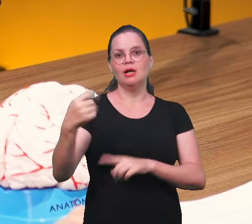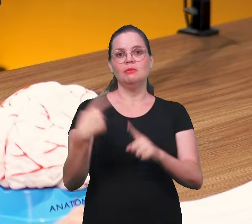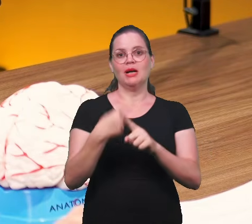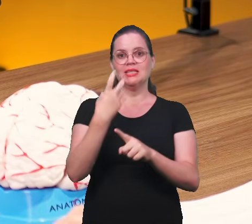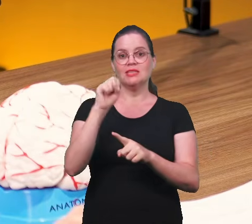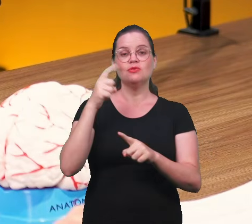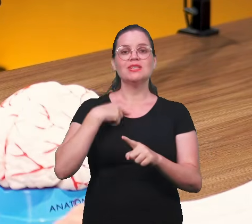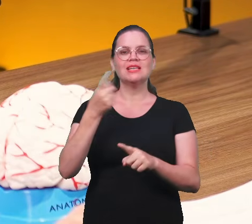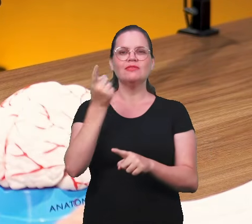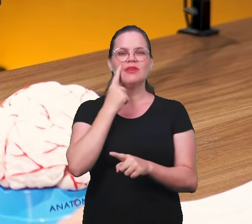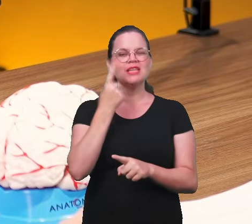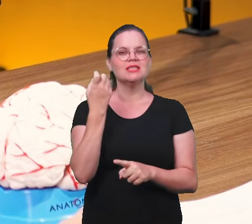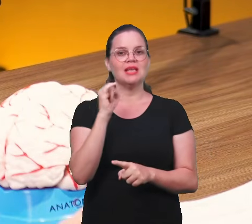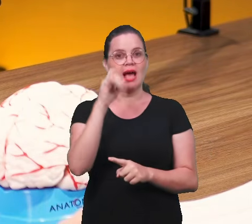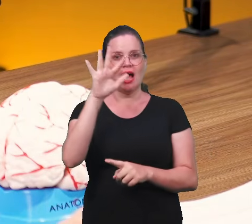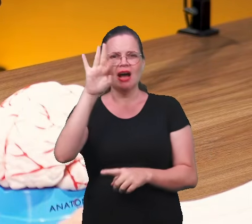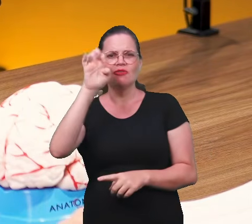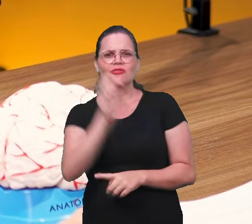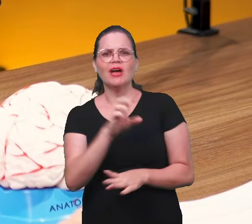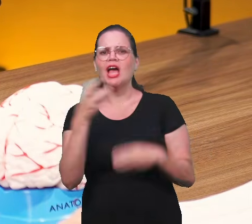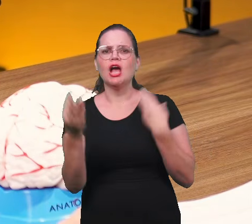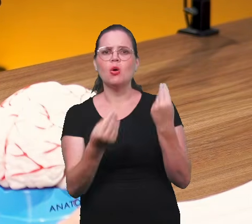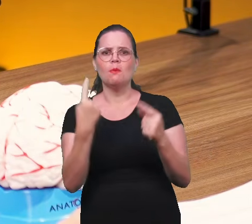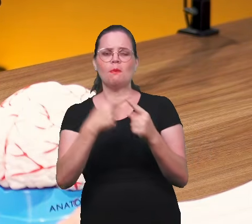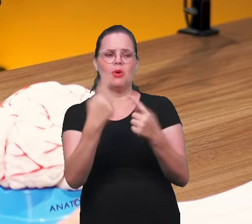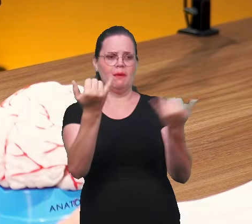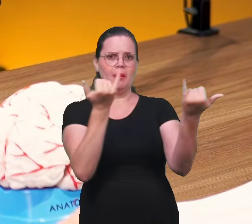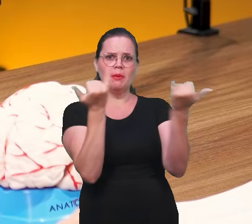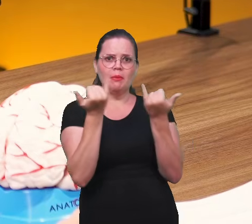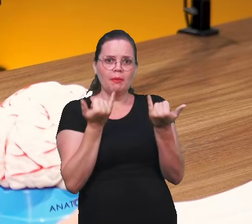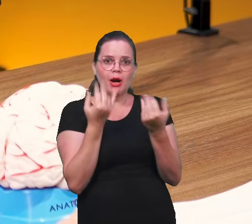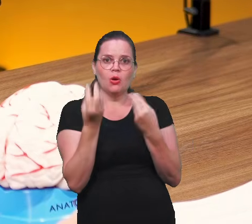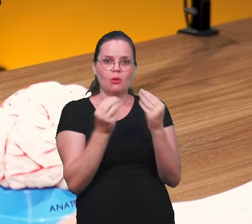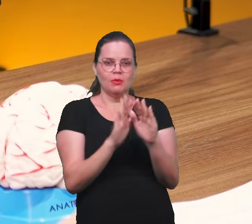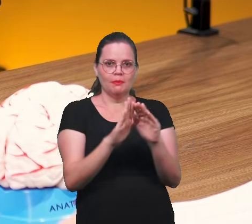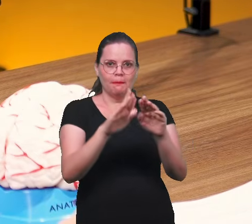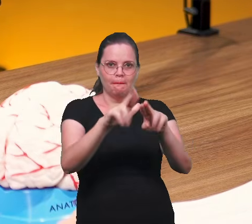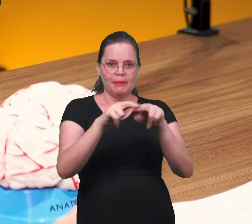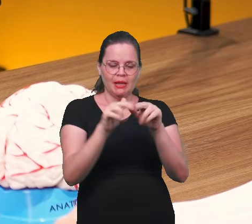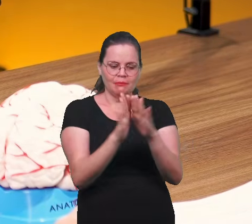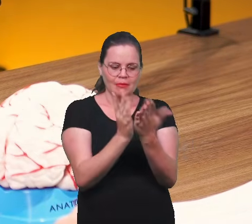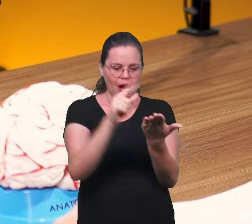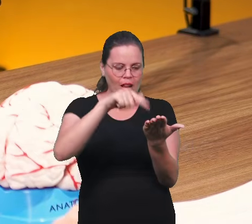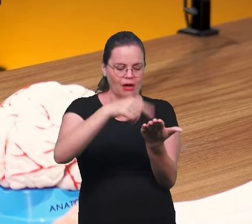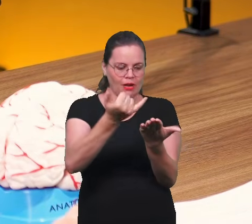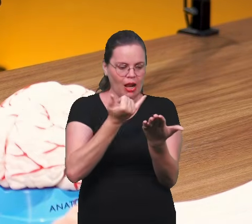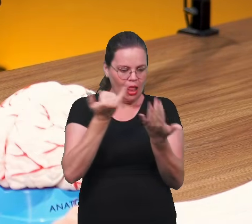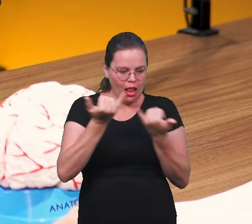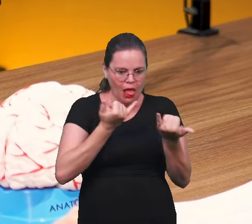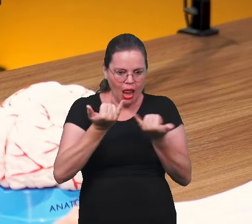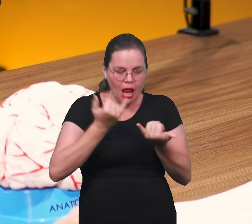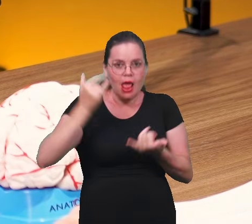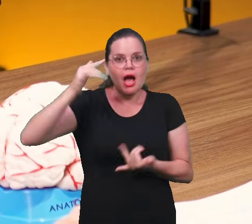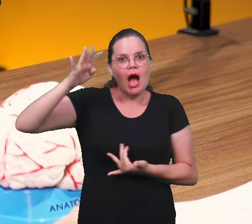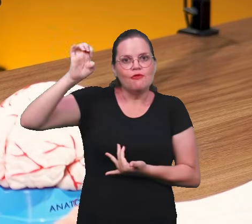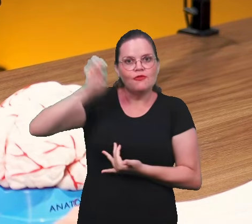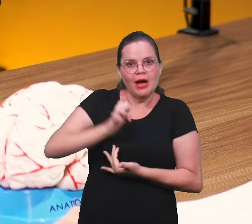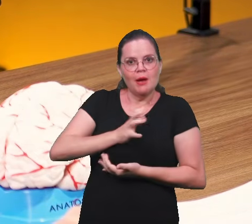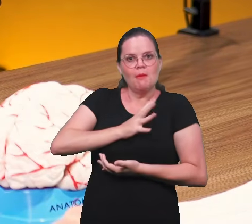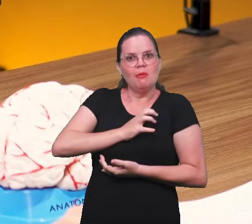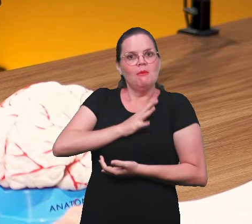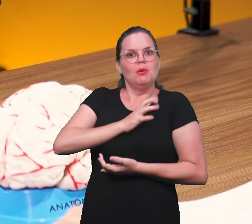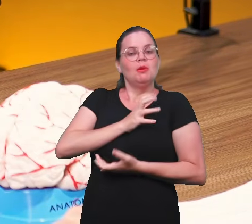ouvir e ouvir da palavra. Quando você lê a palavra do Senhor, a fé vem. E essa fé, que é uma direção do Espírito,